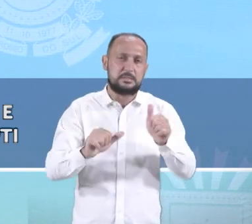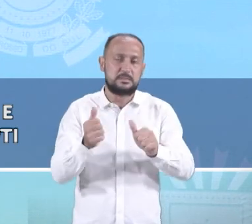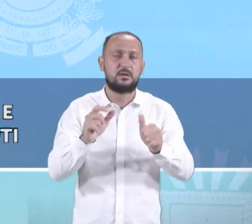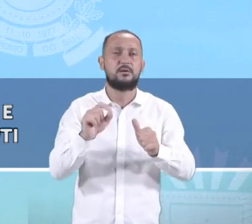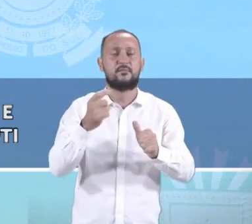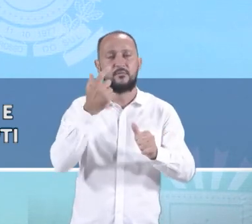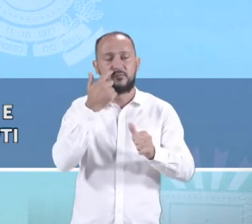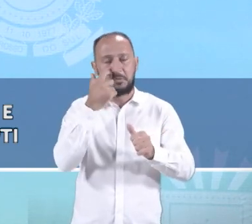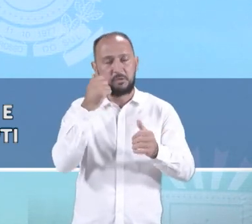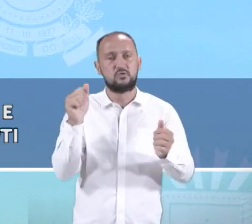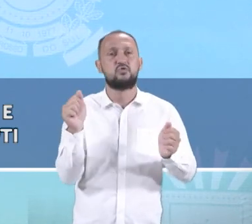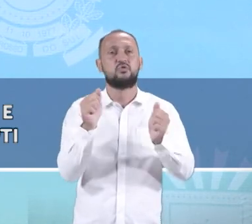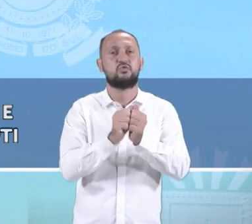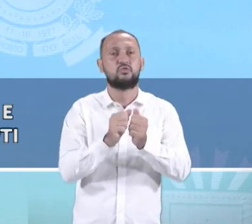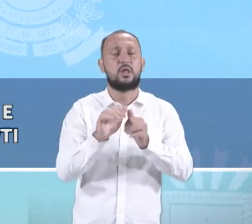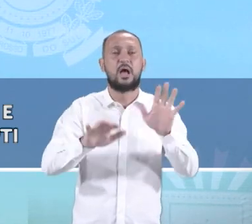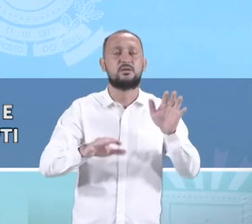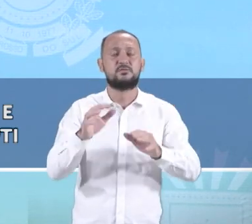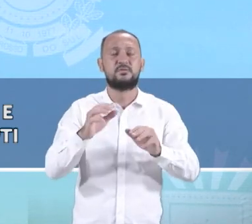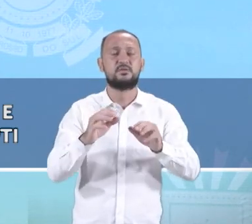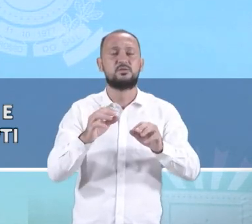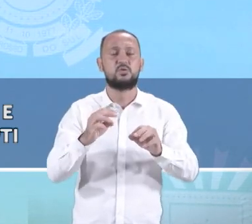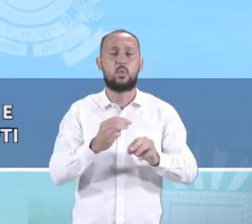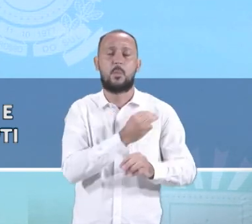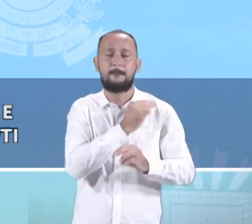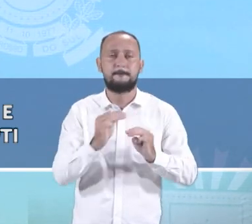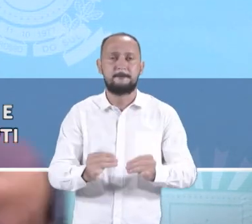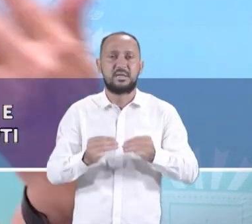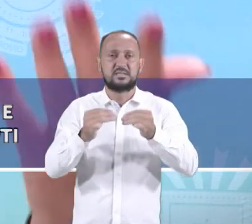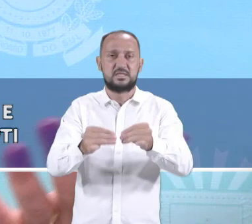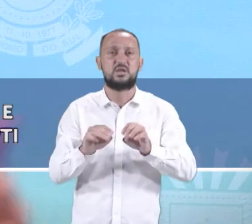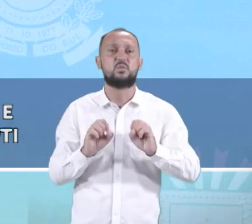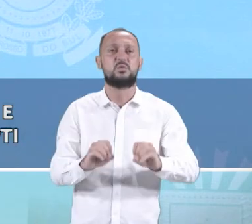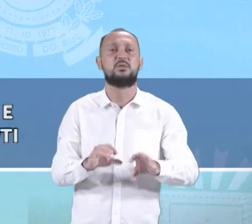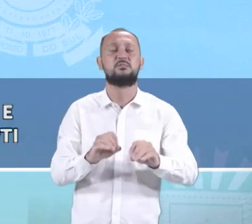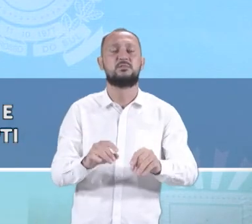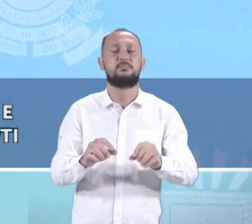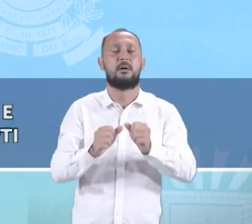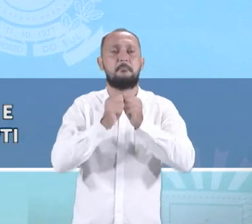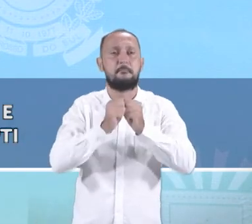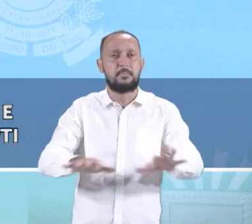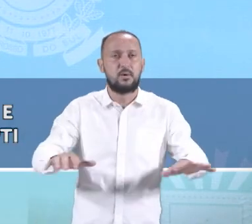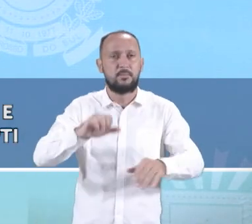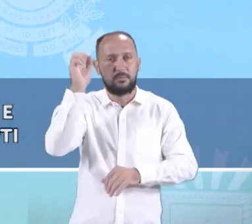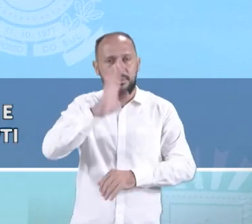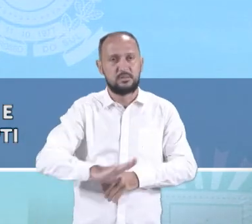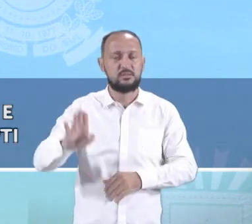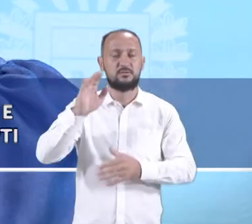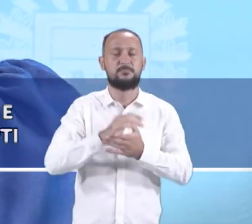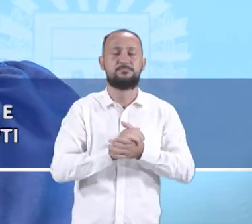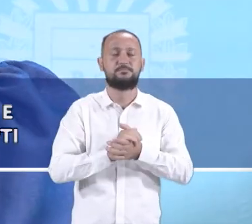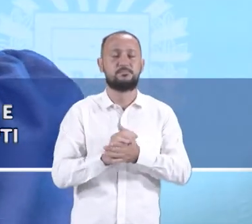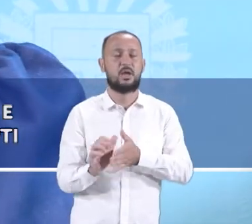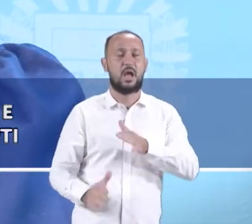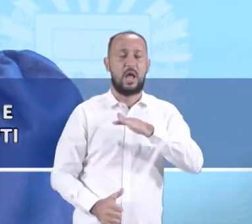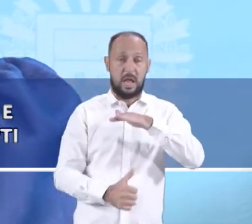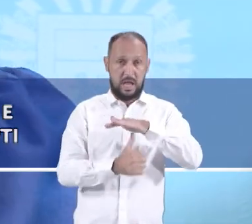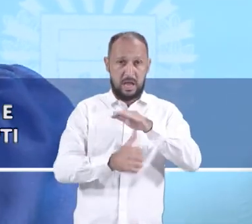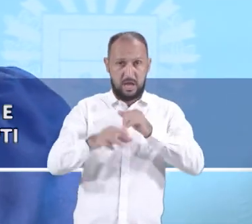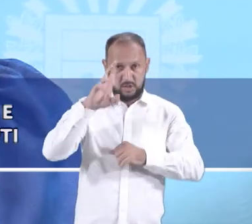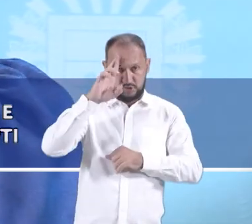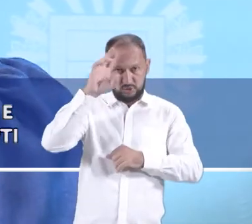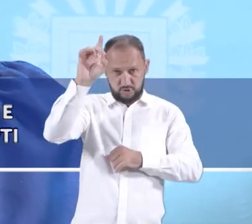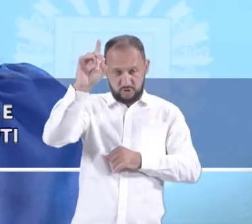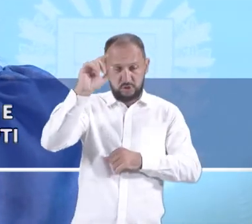gente articular com o Ministério da Educação, inclusive, para que ele seja disponibilizado para todo o país. A reitora do